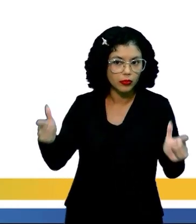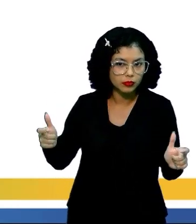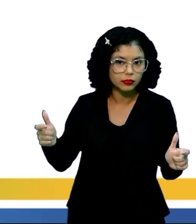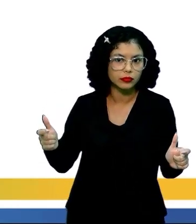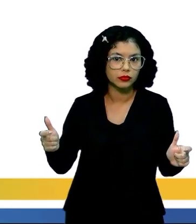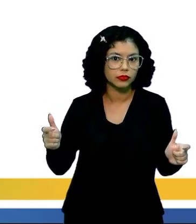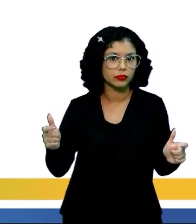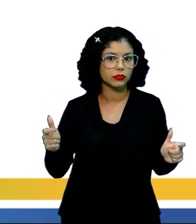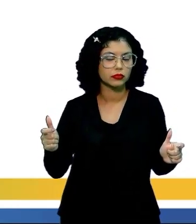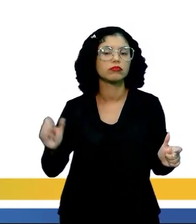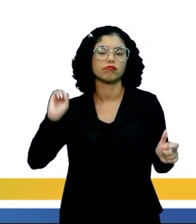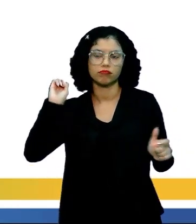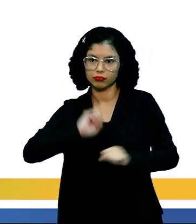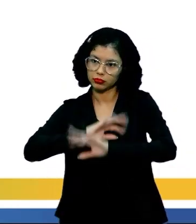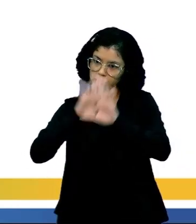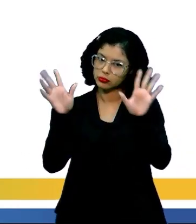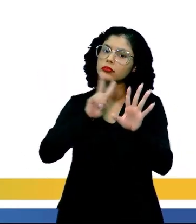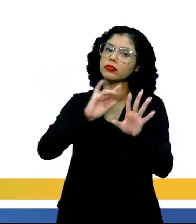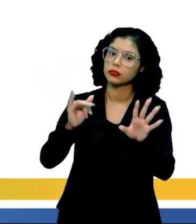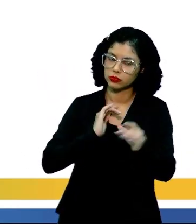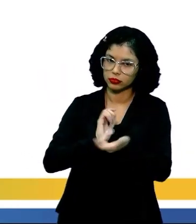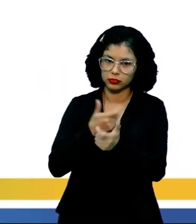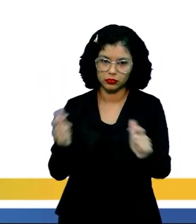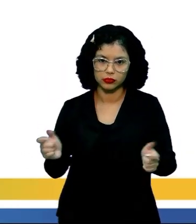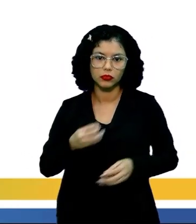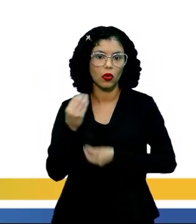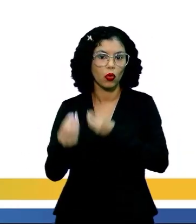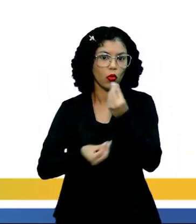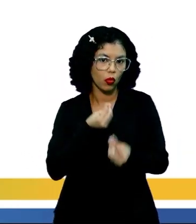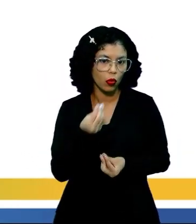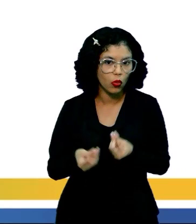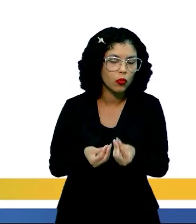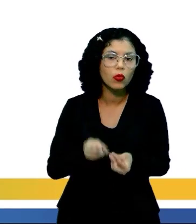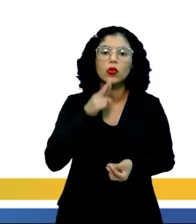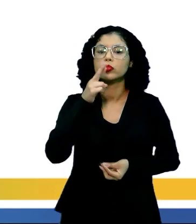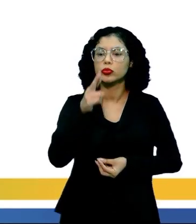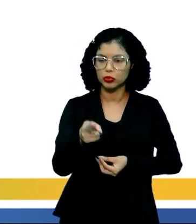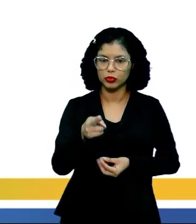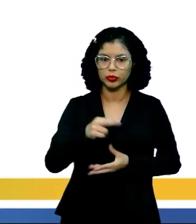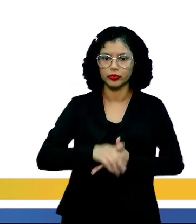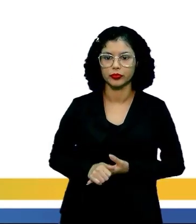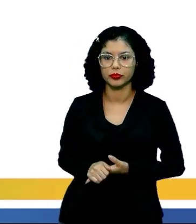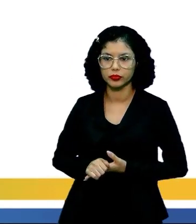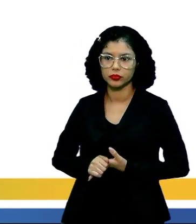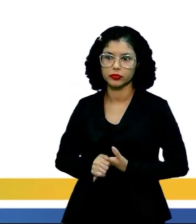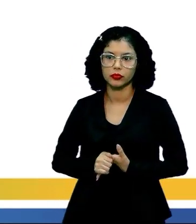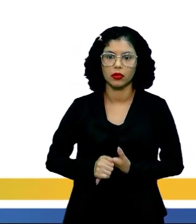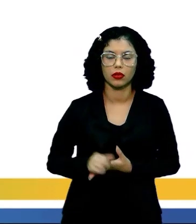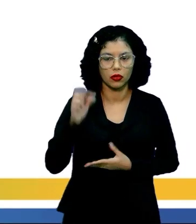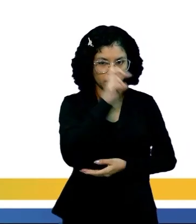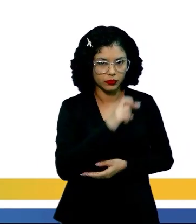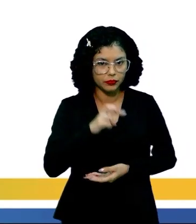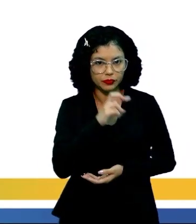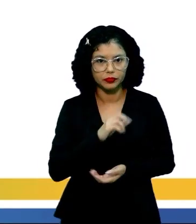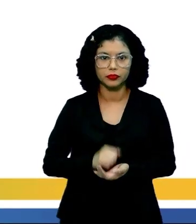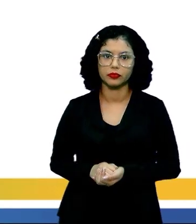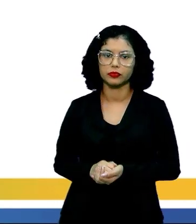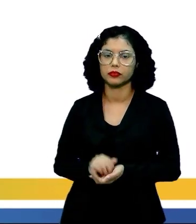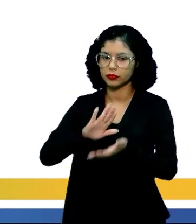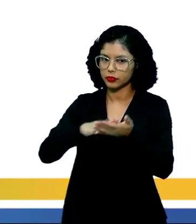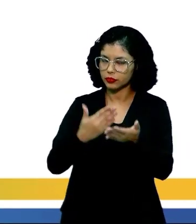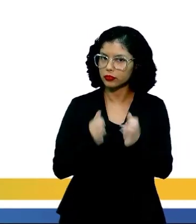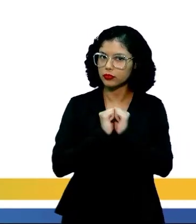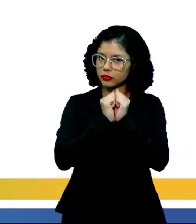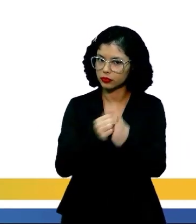aqui, automaticamente vai aumentar o recheio. Como é que a gente vai responder isso aqui? Você analisando, vamos